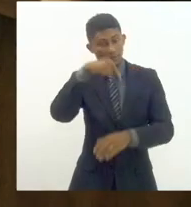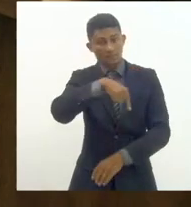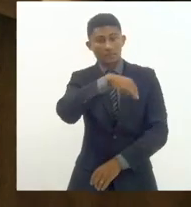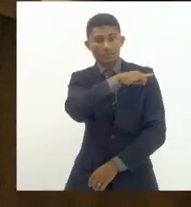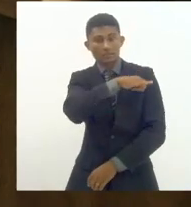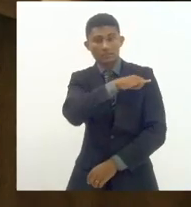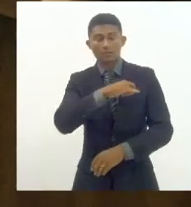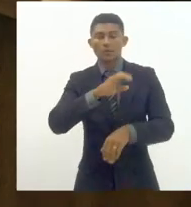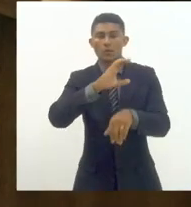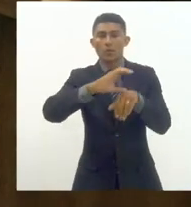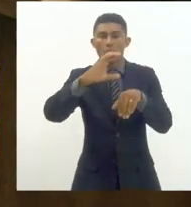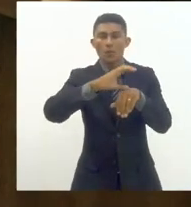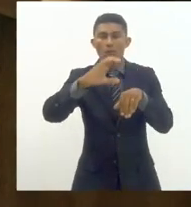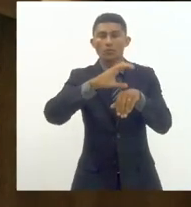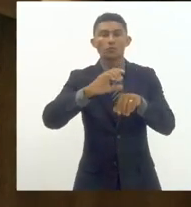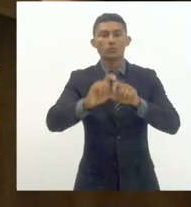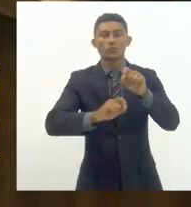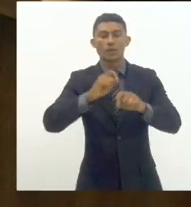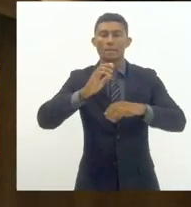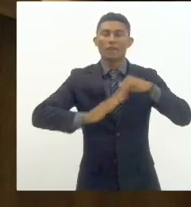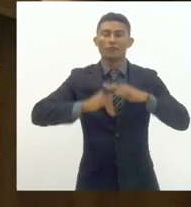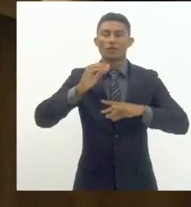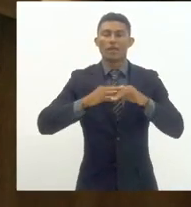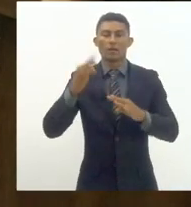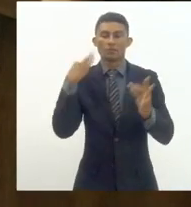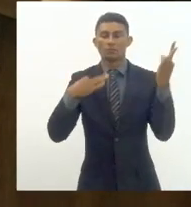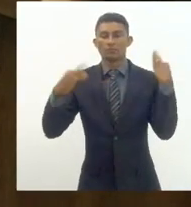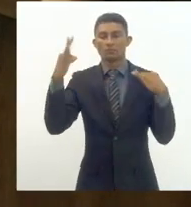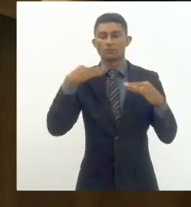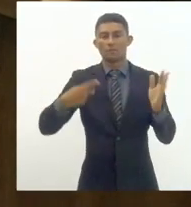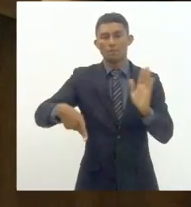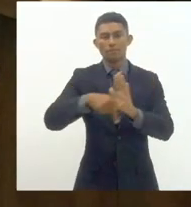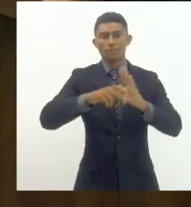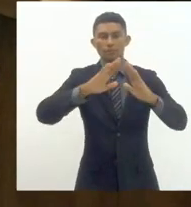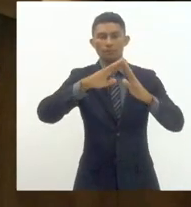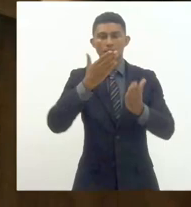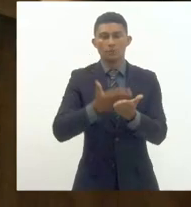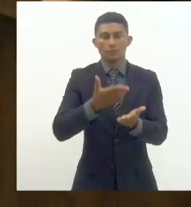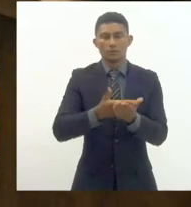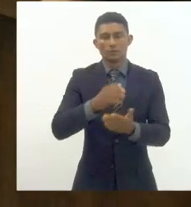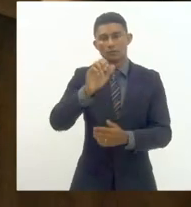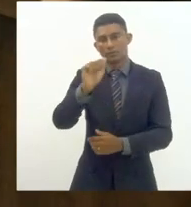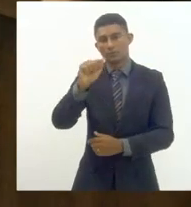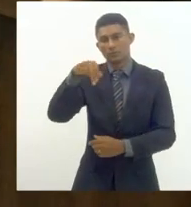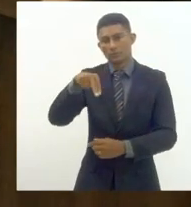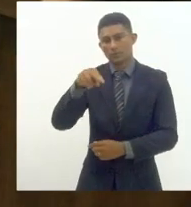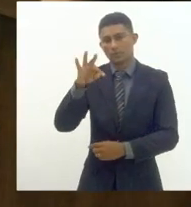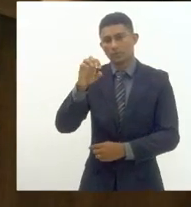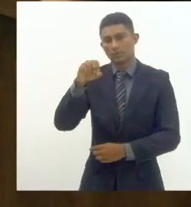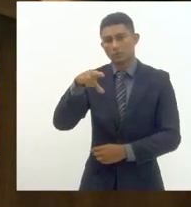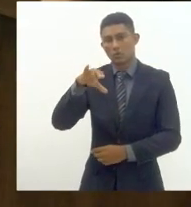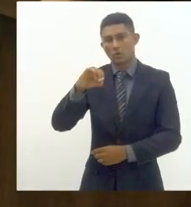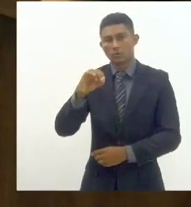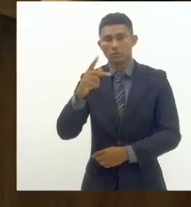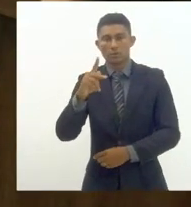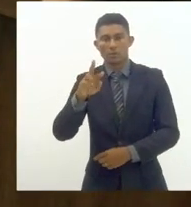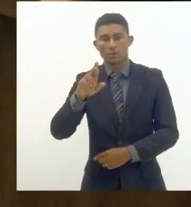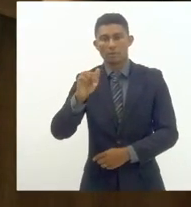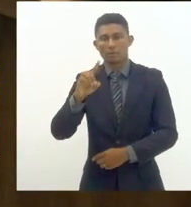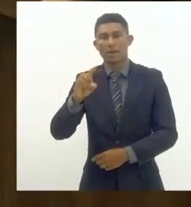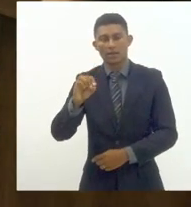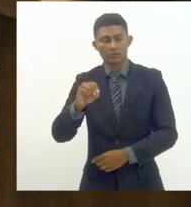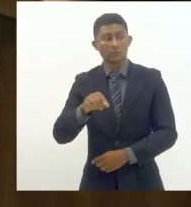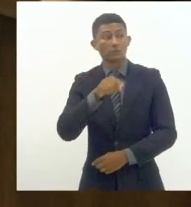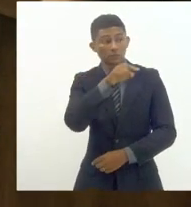de turismo, guia de turismo, do Colégio Antônio Prado Júnior, colégio onde a minha filha estudou. Presente, um